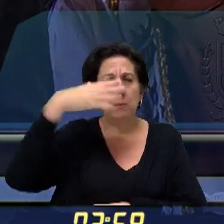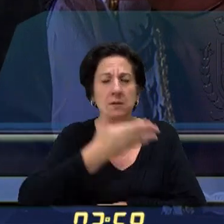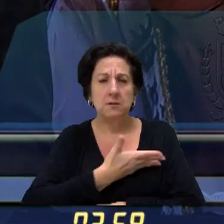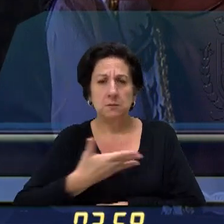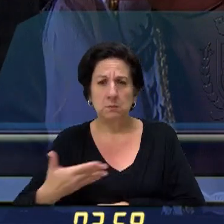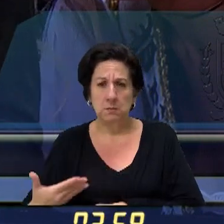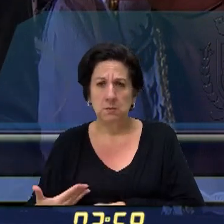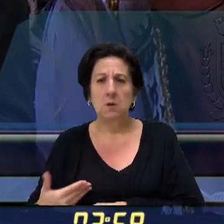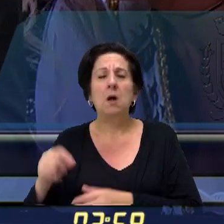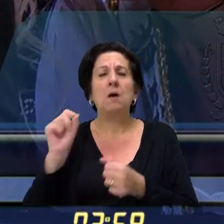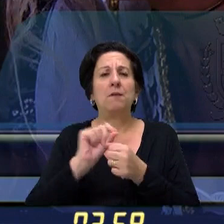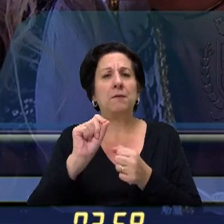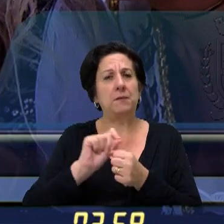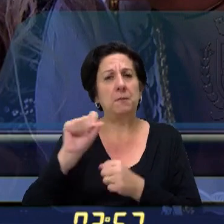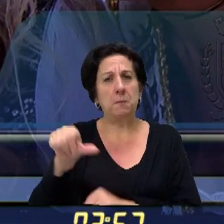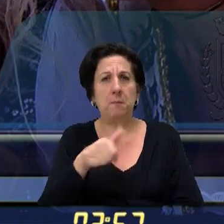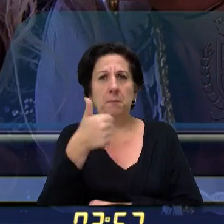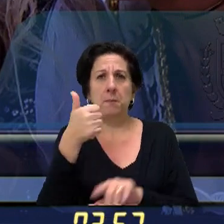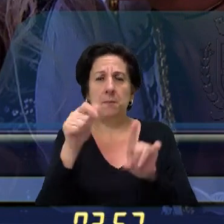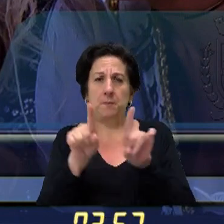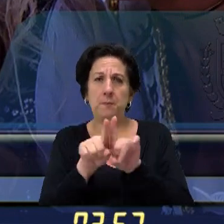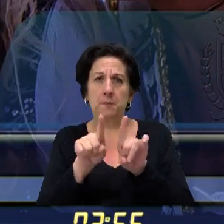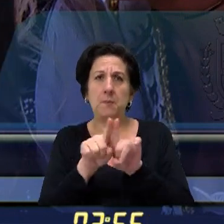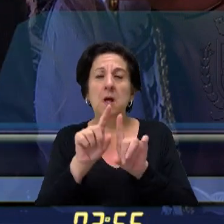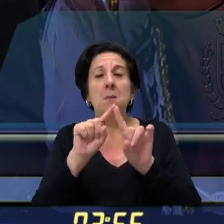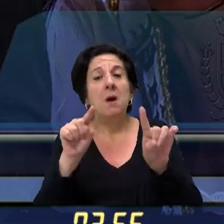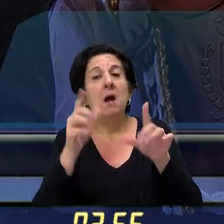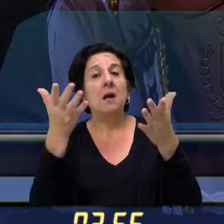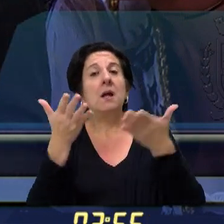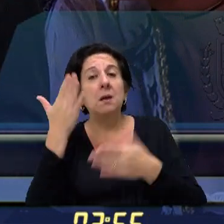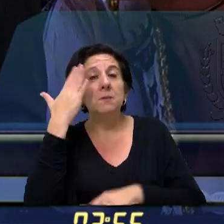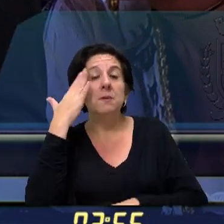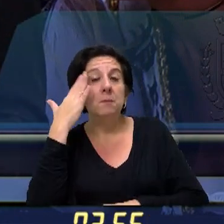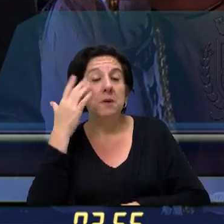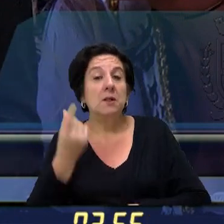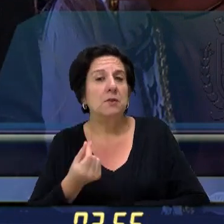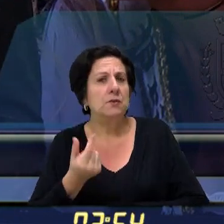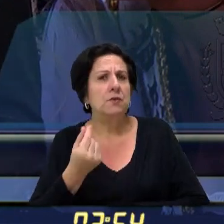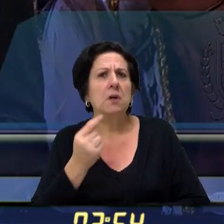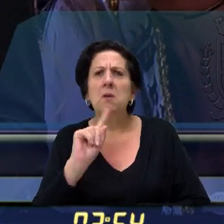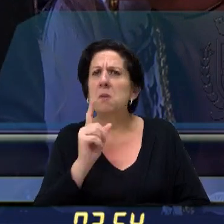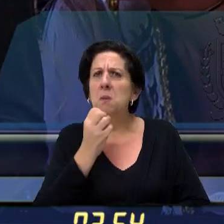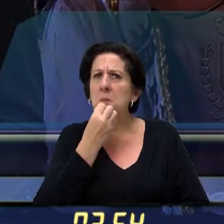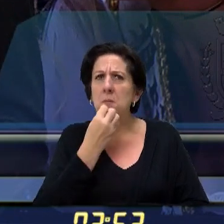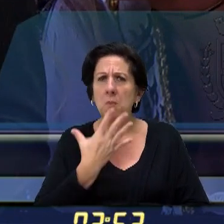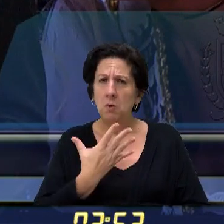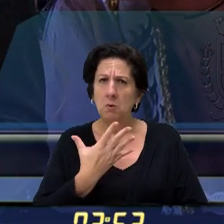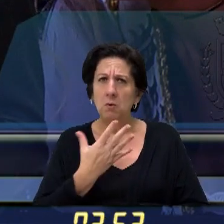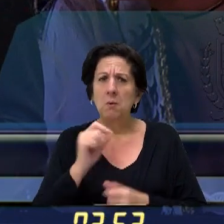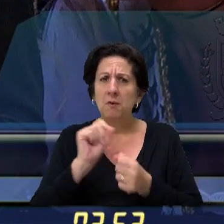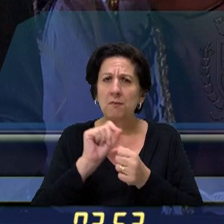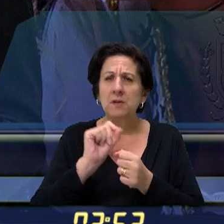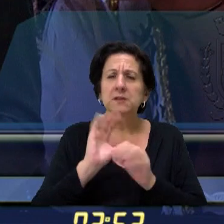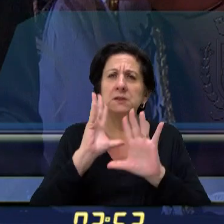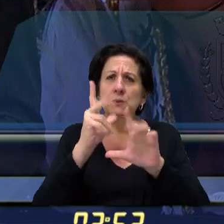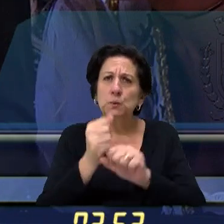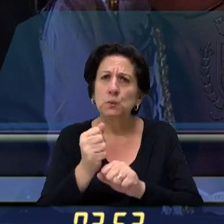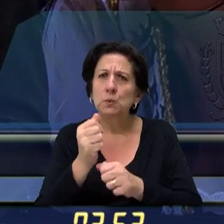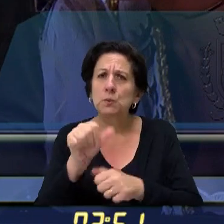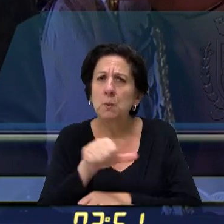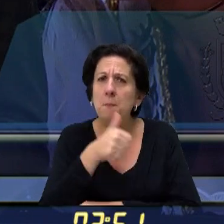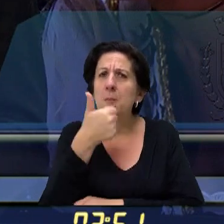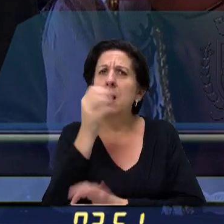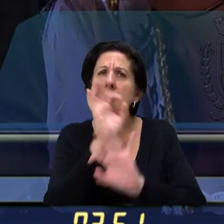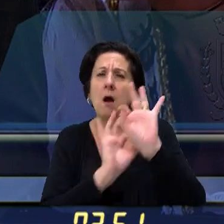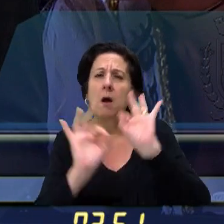pública e inclusive fazer melhorias. Mas queremos saber se o dinheiro não chega para fazer algumas melhorias,